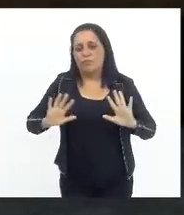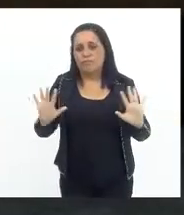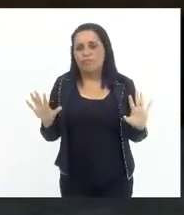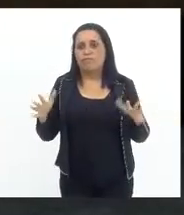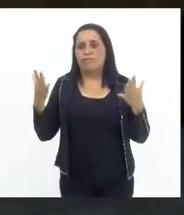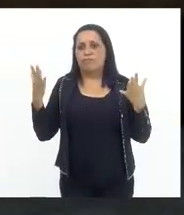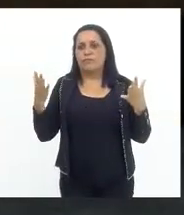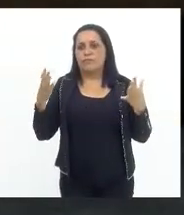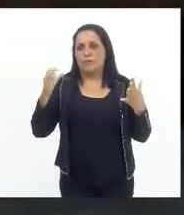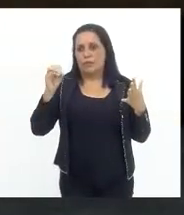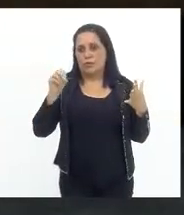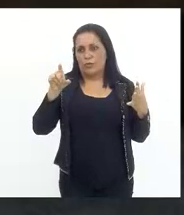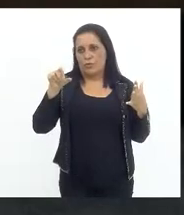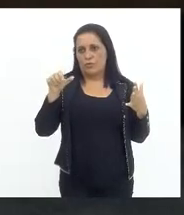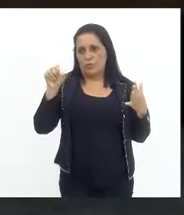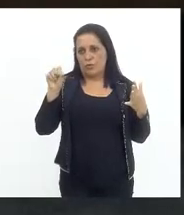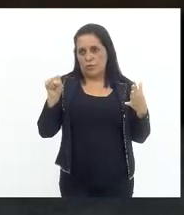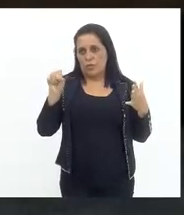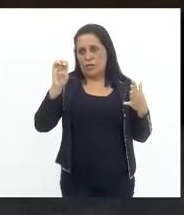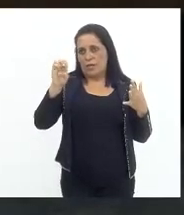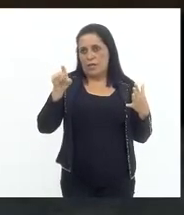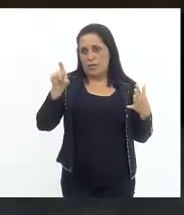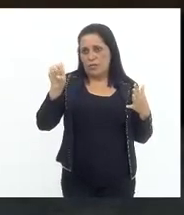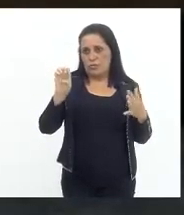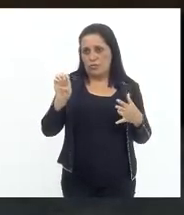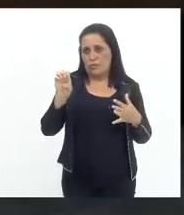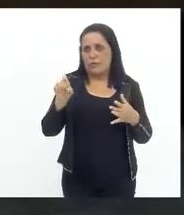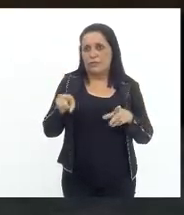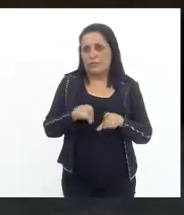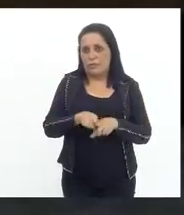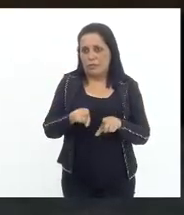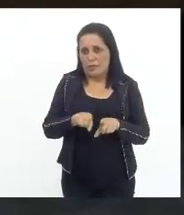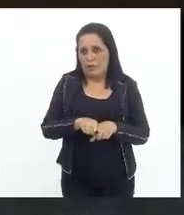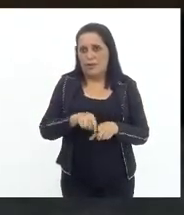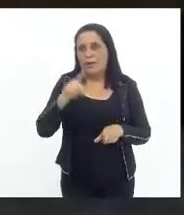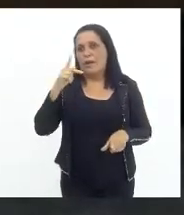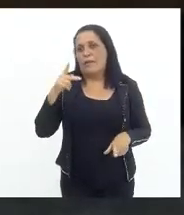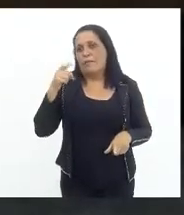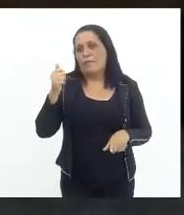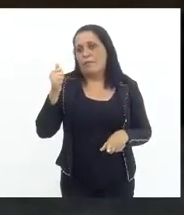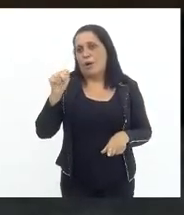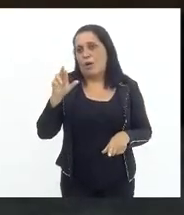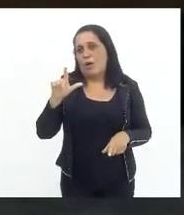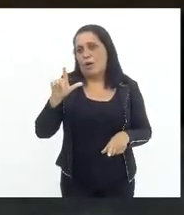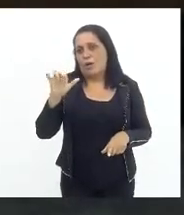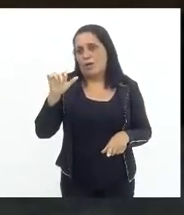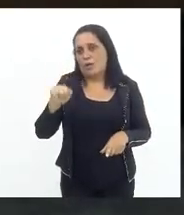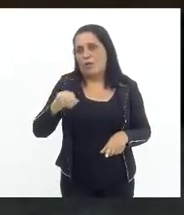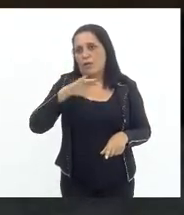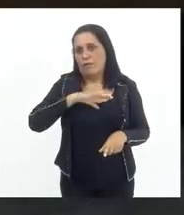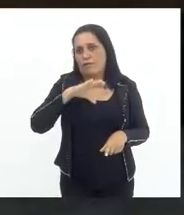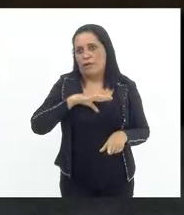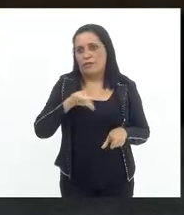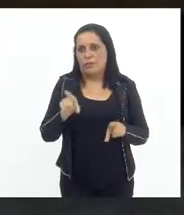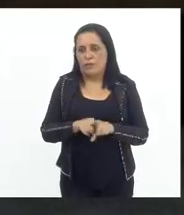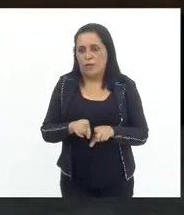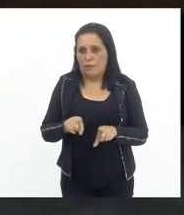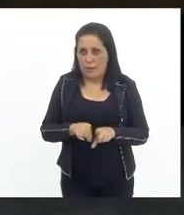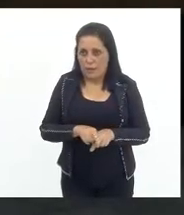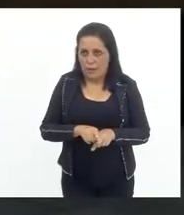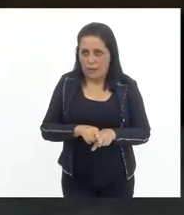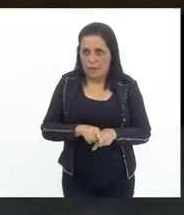também a Oxóssi, saudação a Exu e, obviamente, saudação a Paulinho e ao Vasco também.